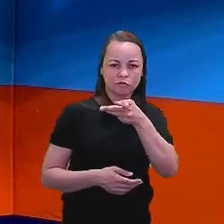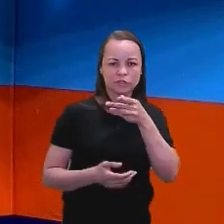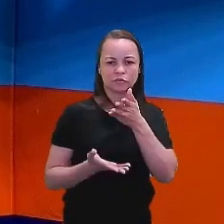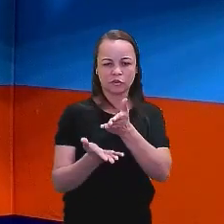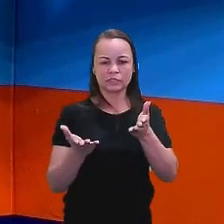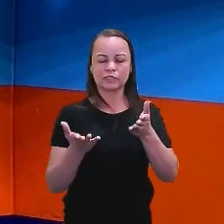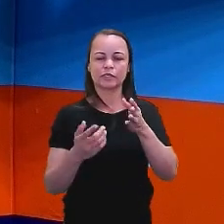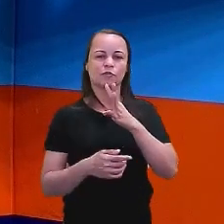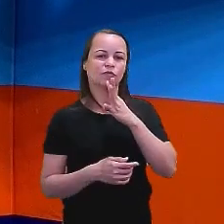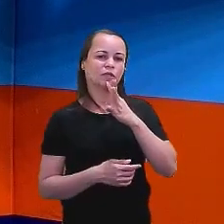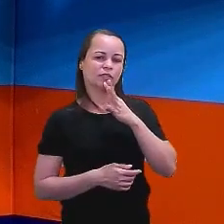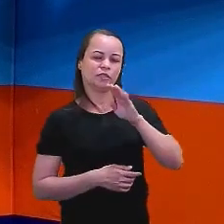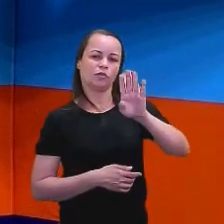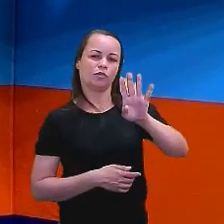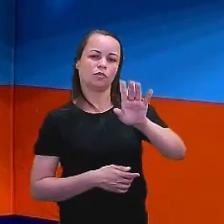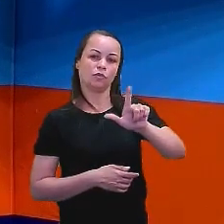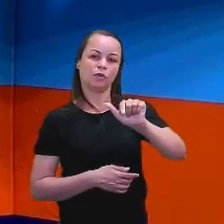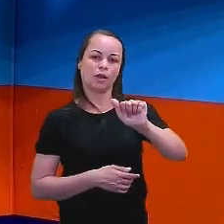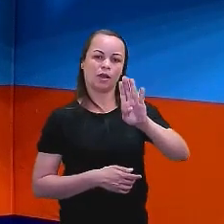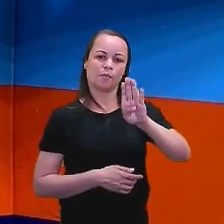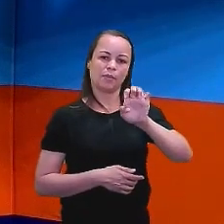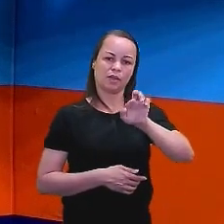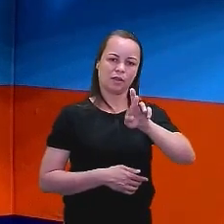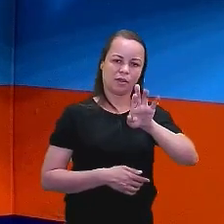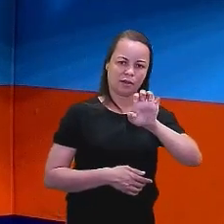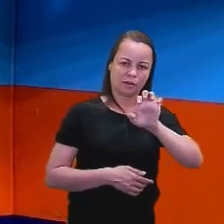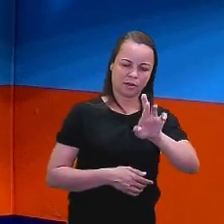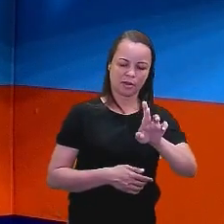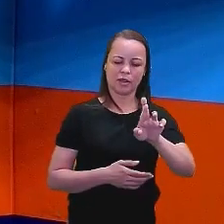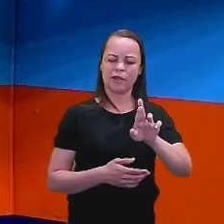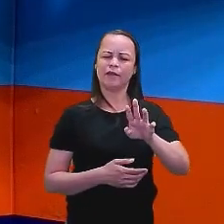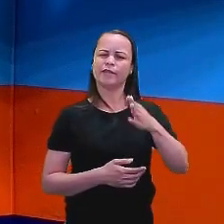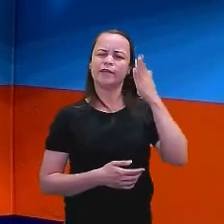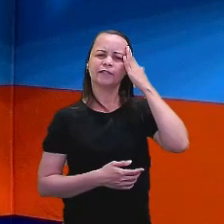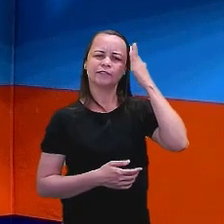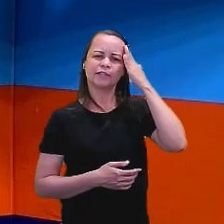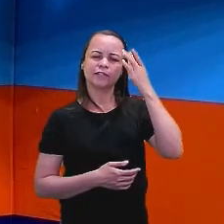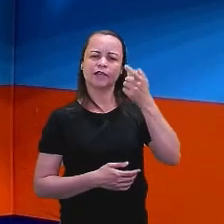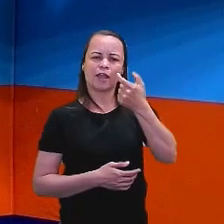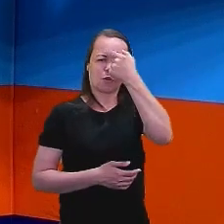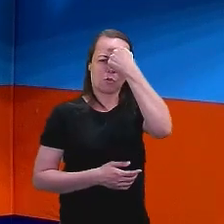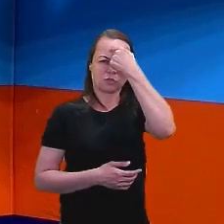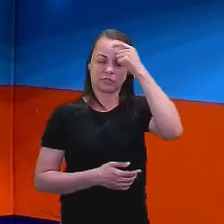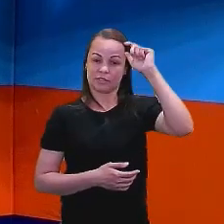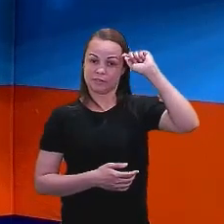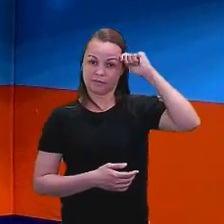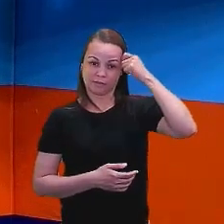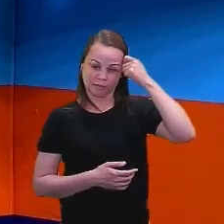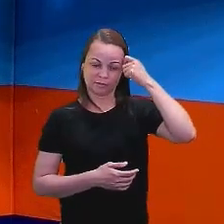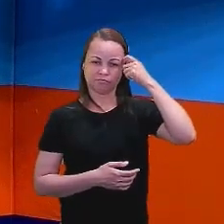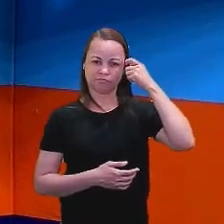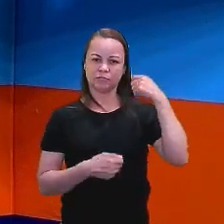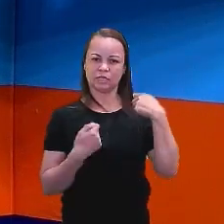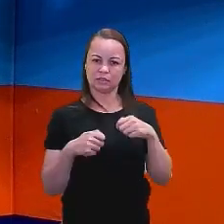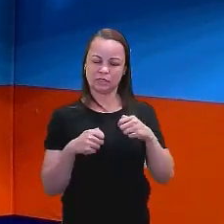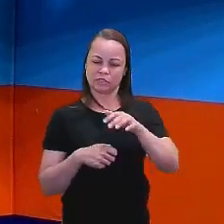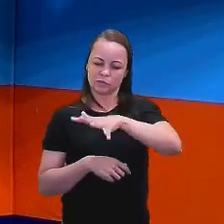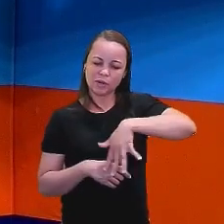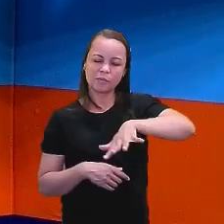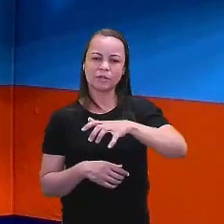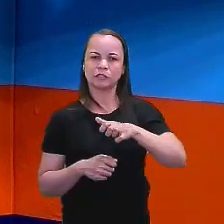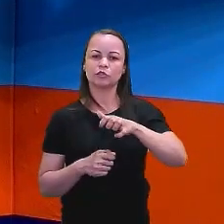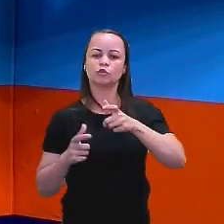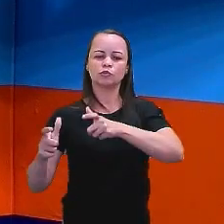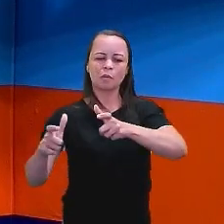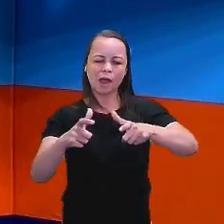e entenderem a importância dele para que a consciência negra ela seja implementada nos